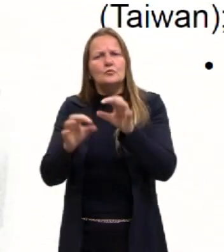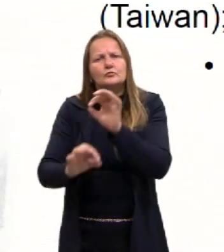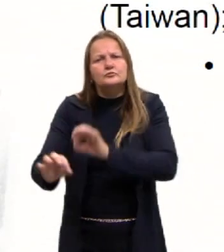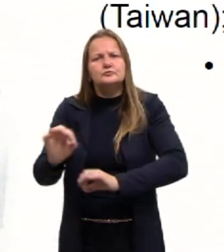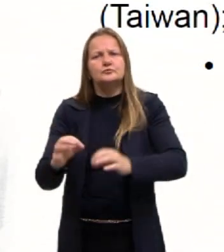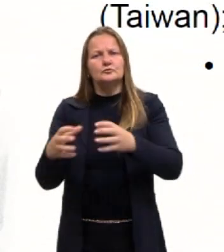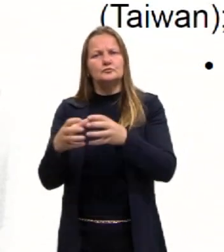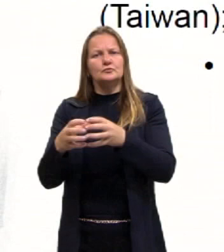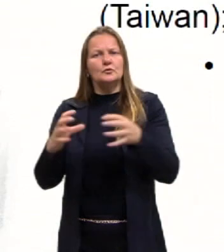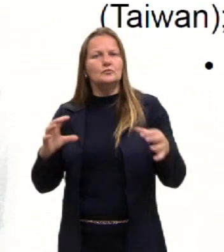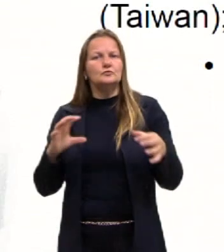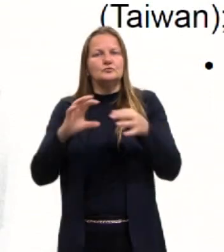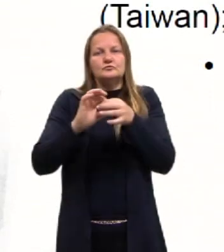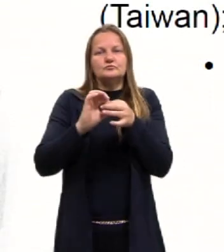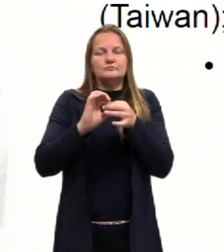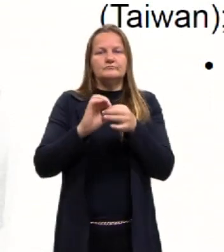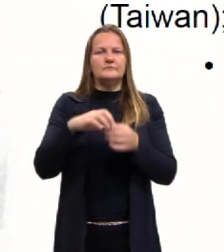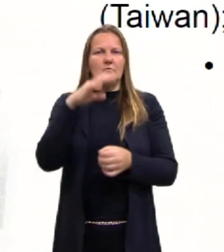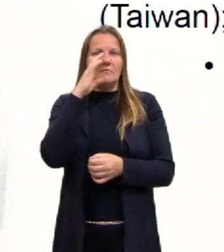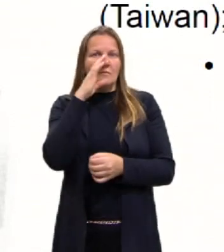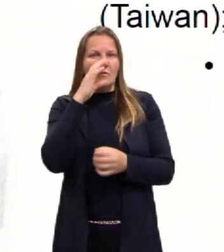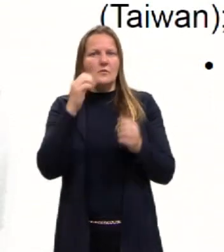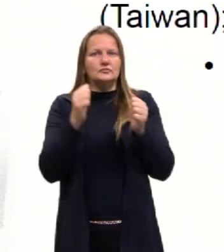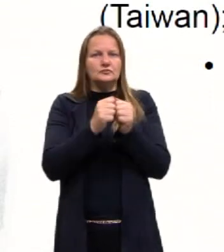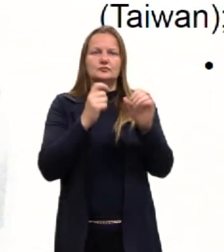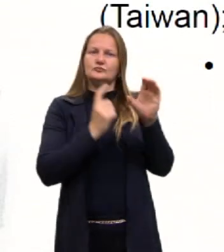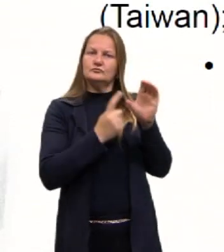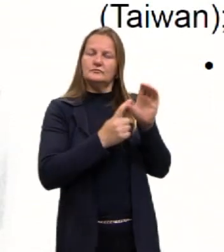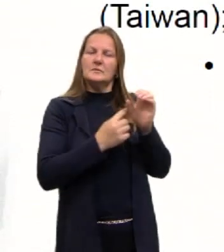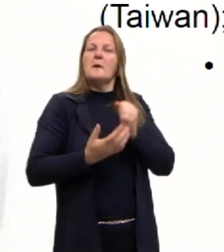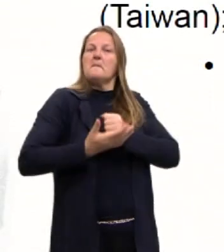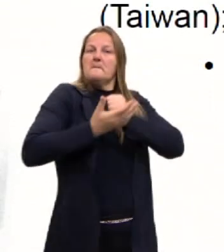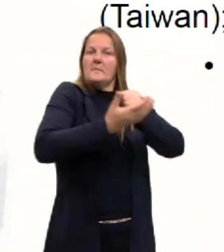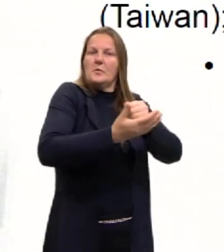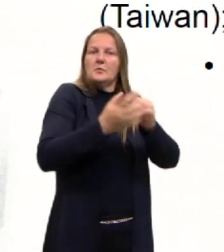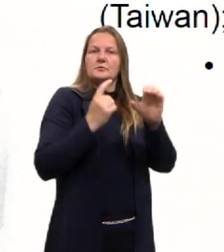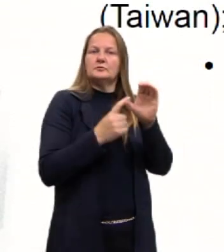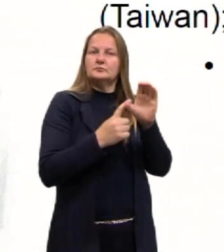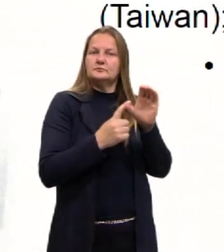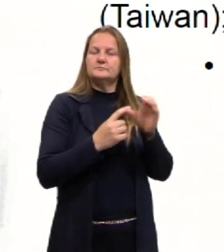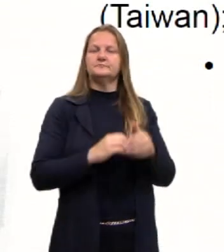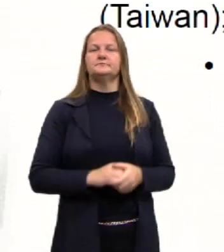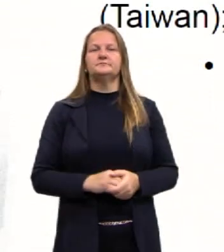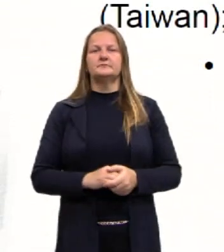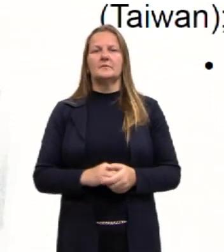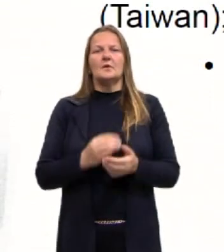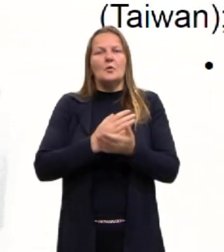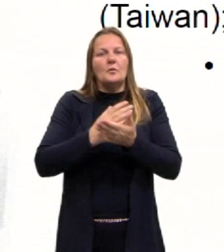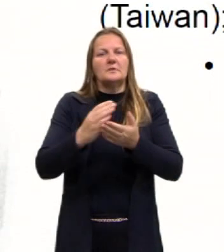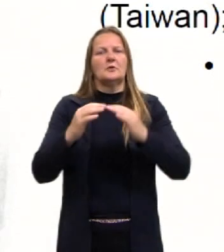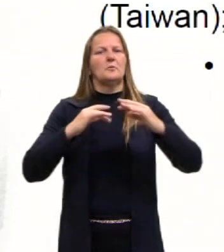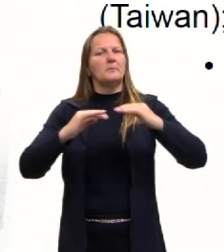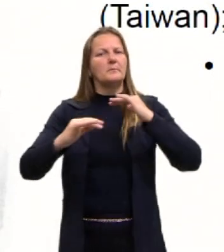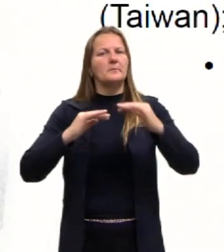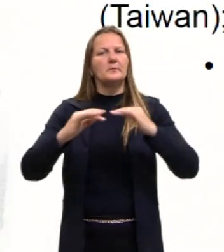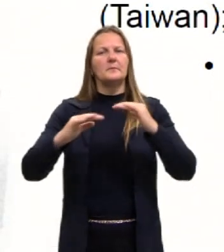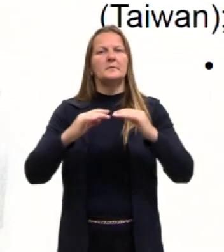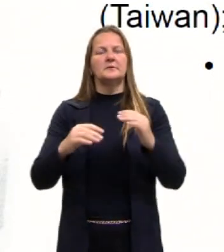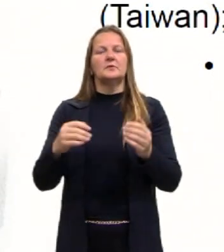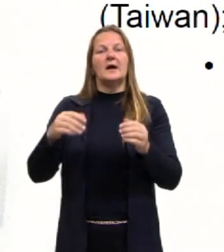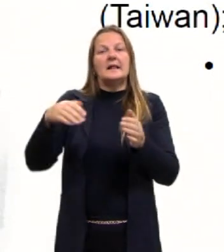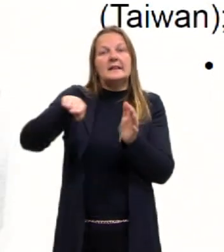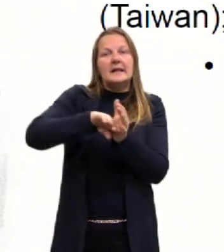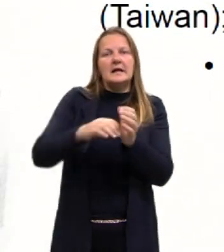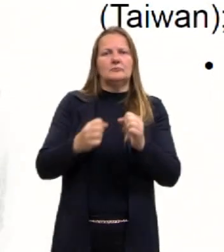a ter uma parceria a ter uma admiração pelos comunistas E aí que eles vão começar então o seu movimento que vai chegar o